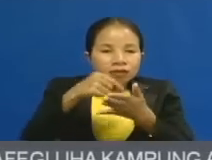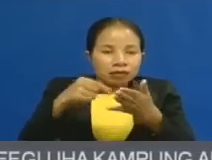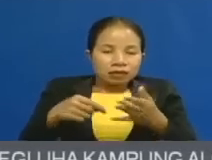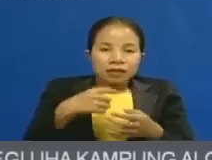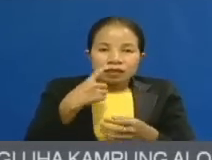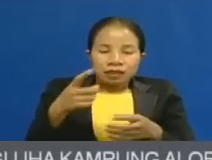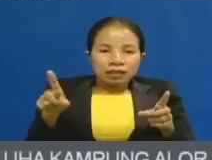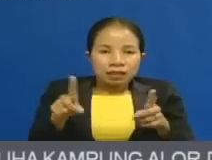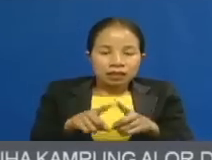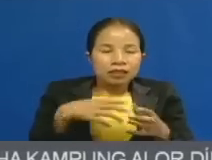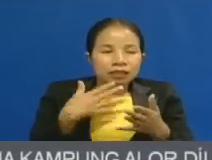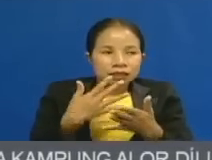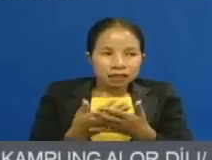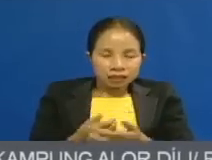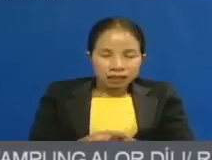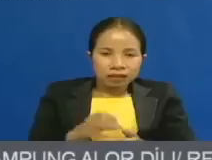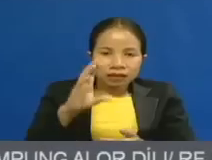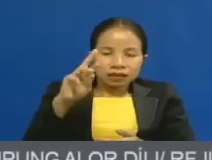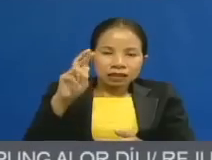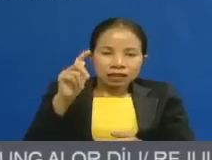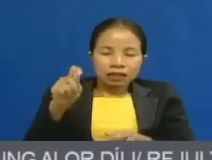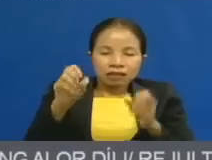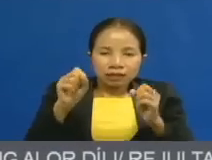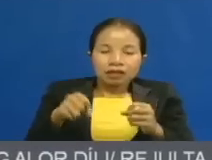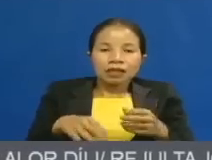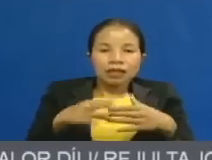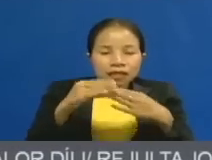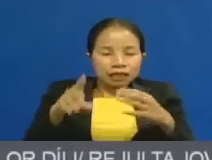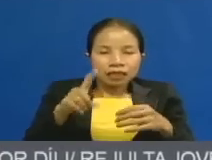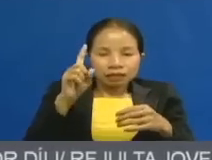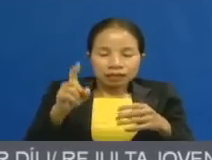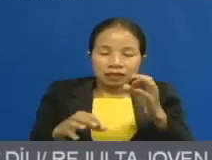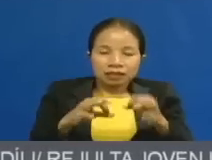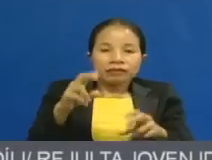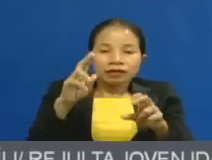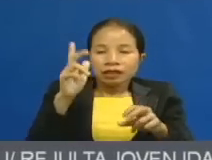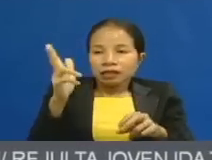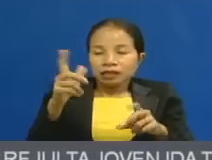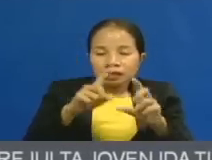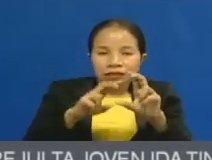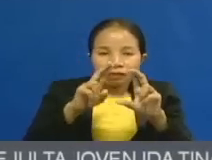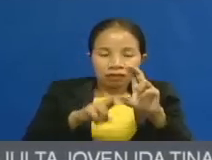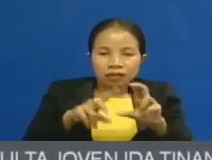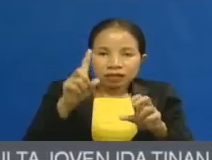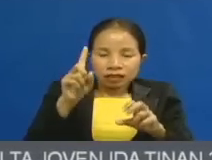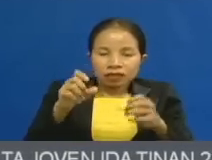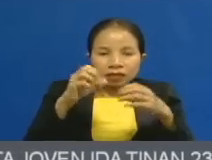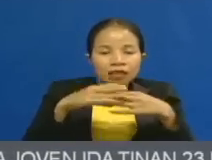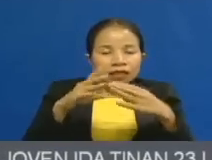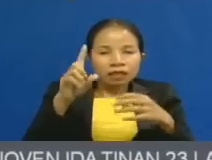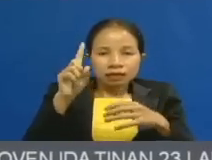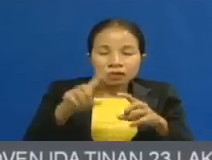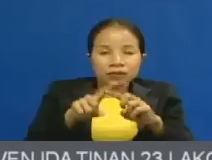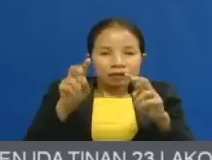Diançané. Bom, senhor Temanan, o Kurasik, mesmo 31 cadeiras dele, 31 cadeiras dele, o Kurasik,